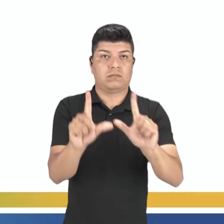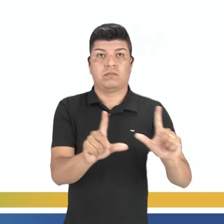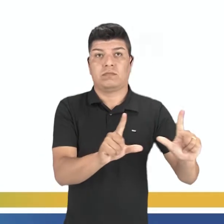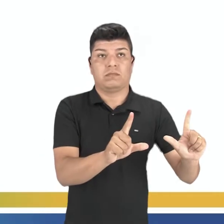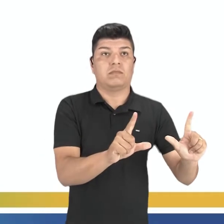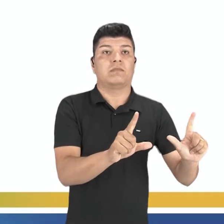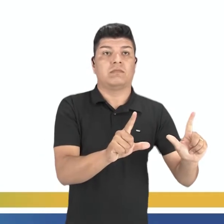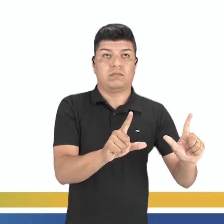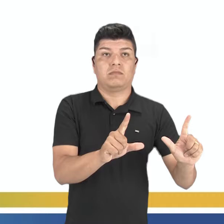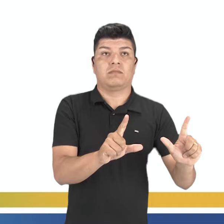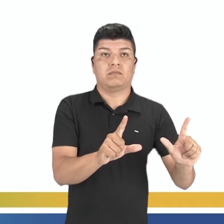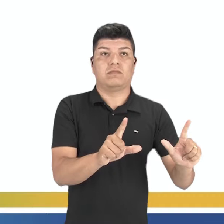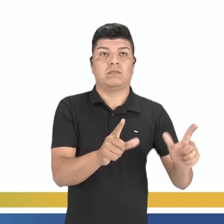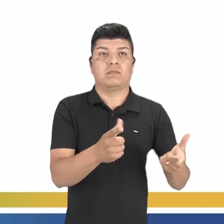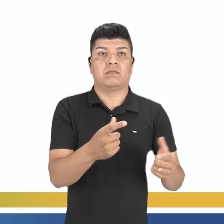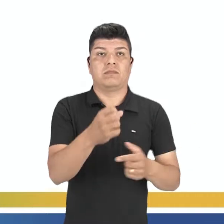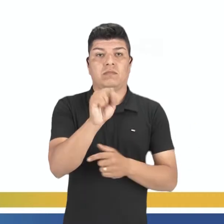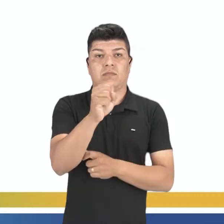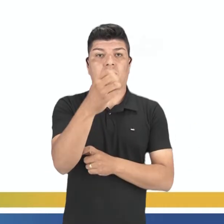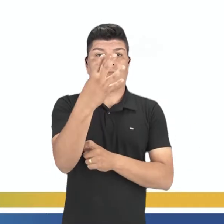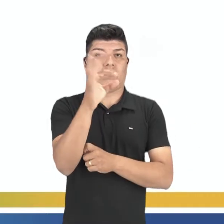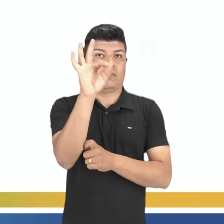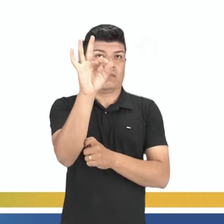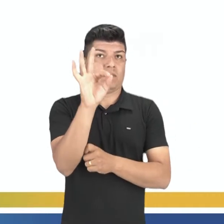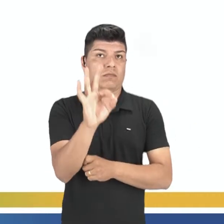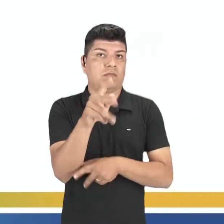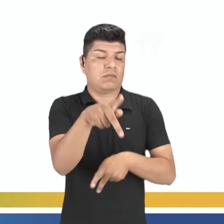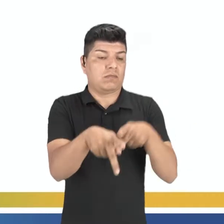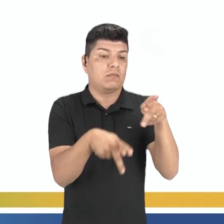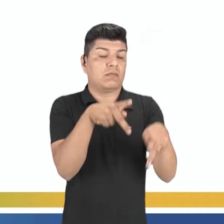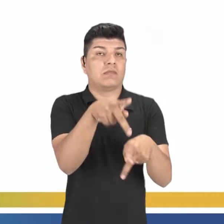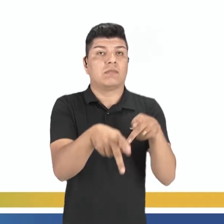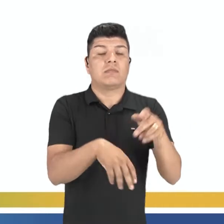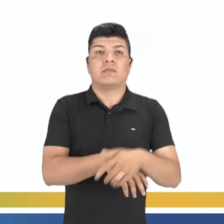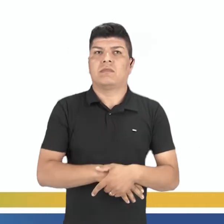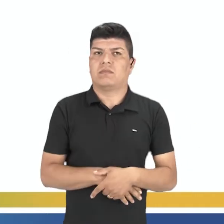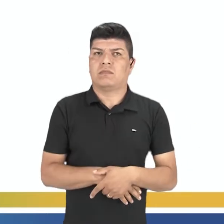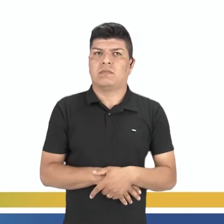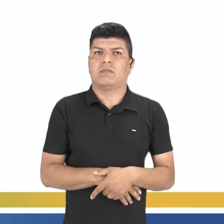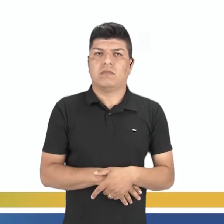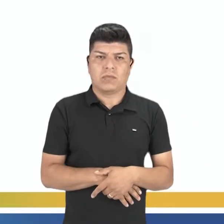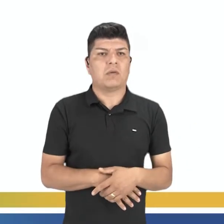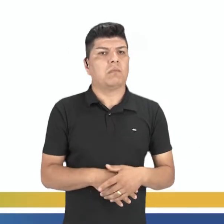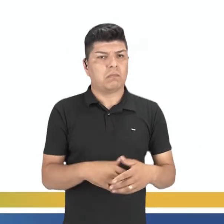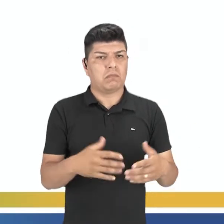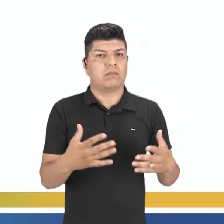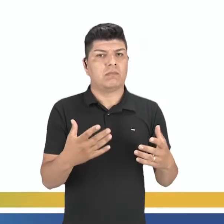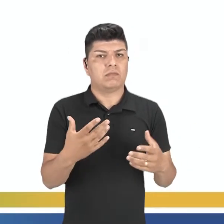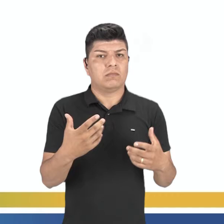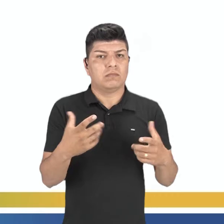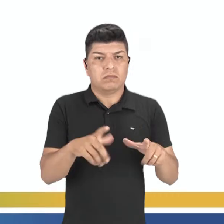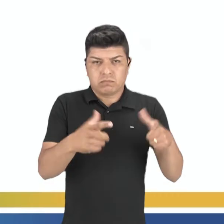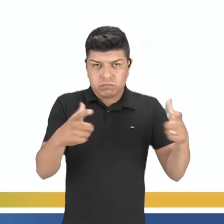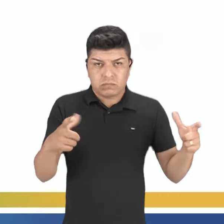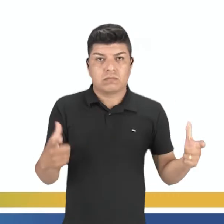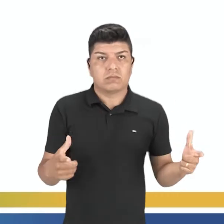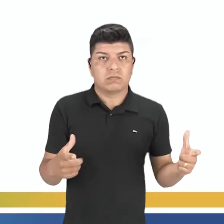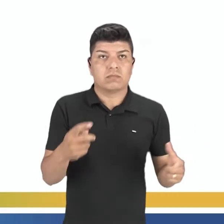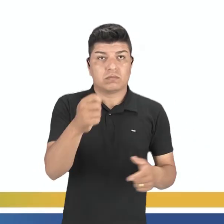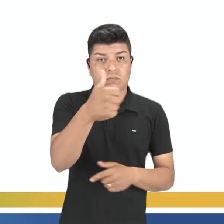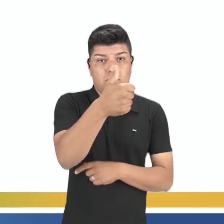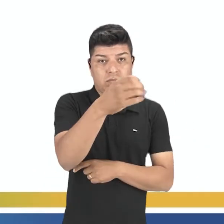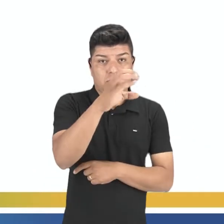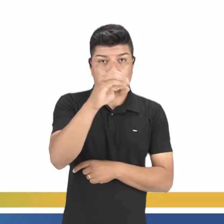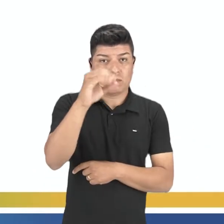ó, constituiu 84% da população. Então, é uma grande quantidade, é quase que 100%, se você for